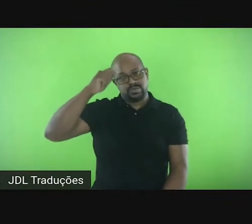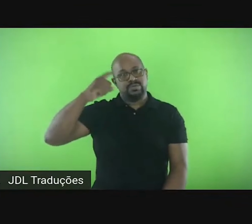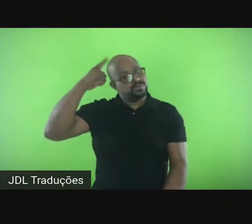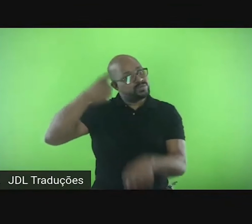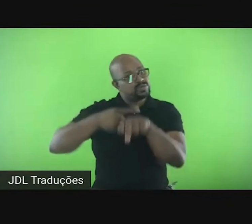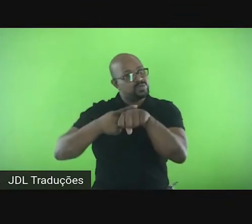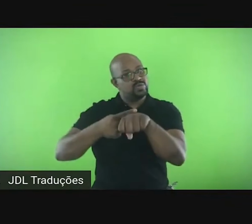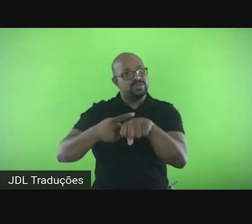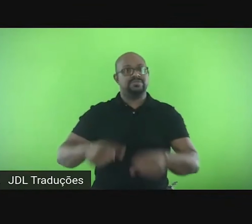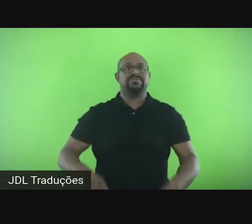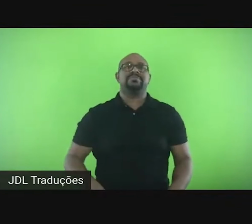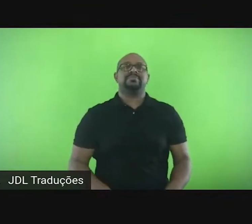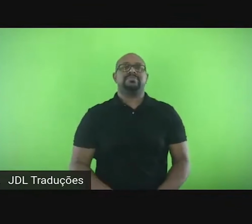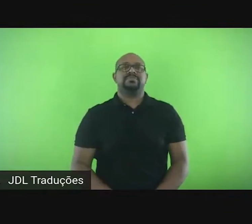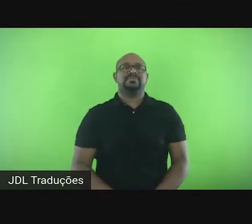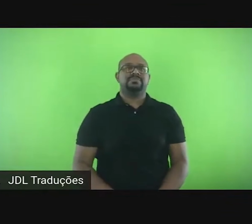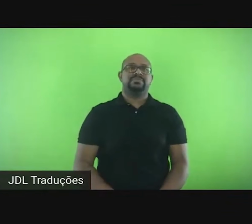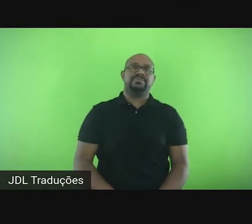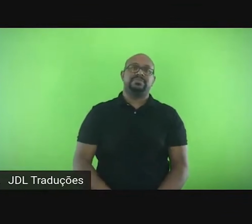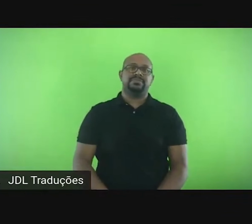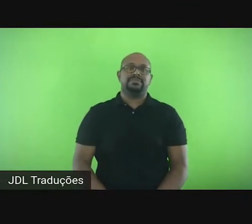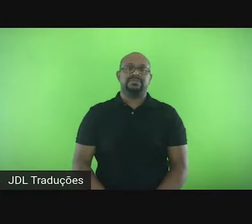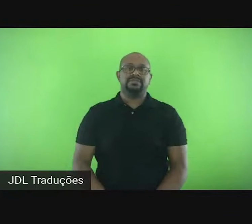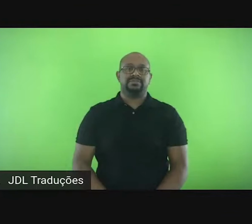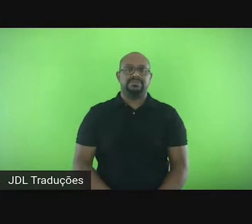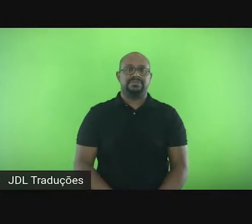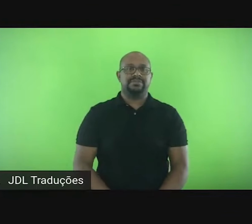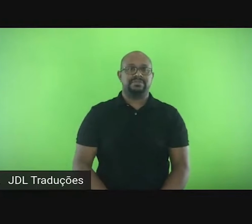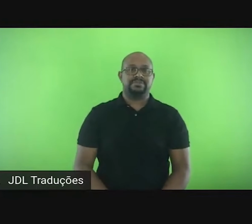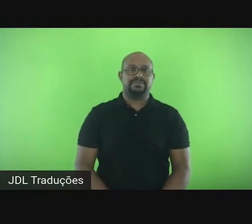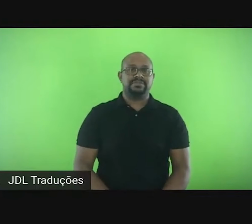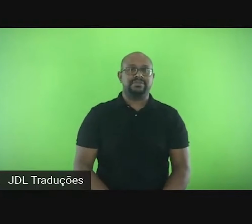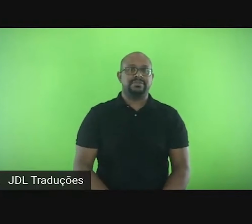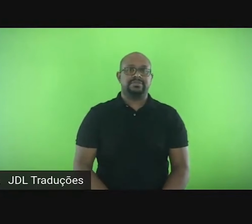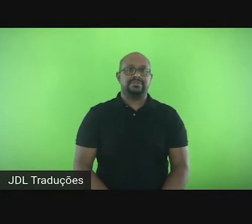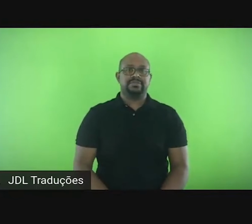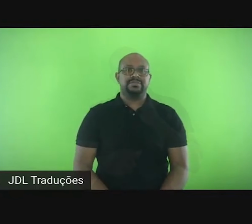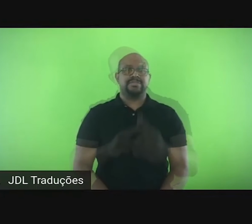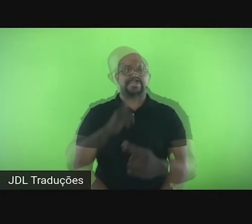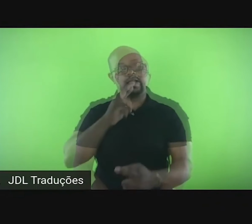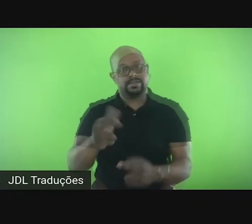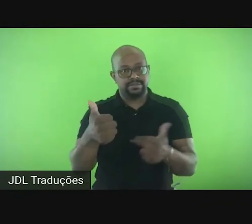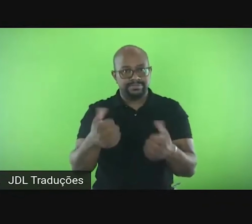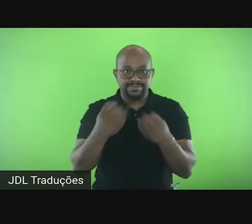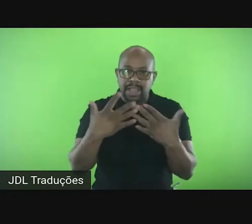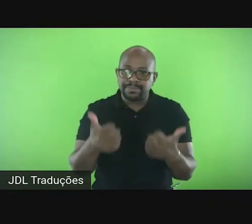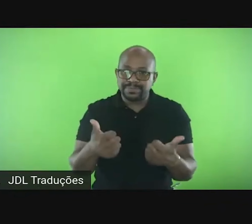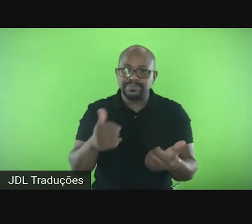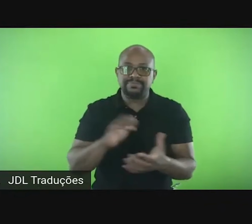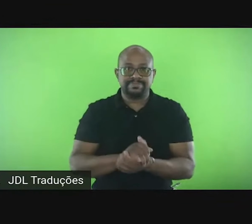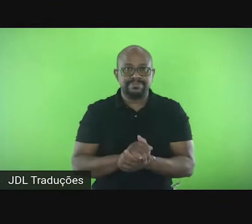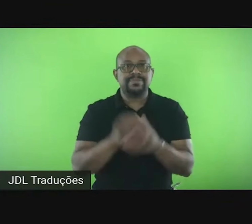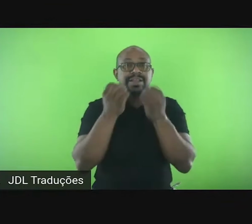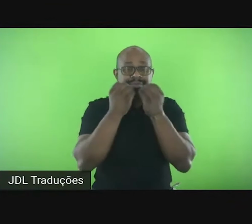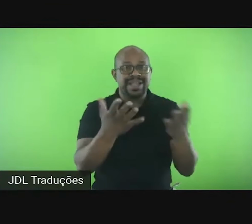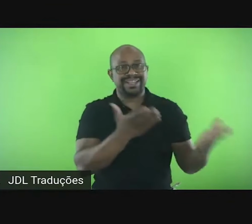careca, de cavanhaque. O Jadson usa óculos de armação preta e quadrada. Sejam